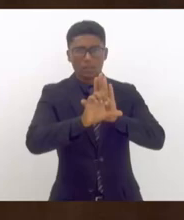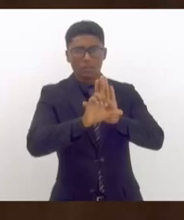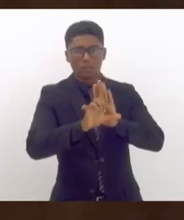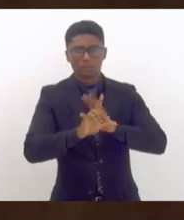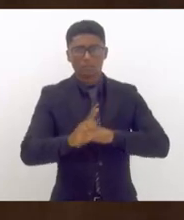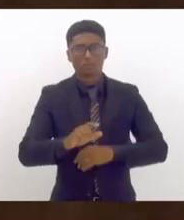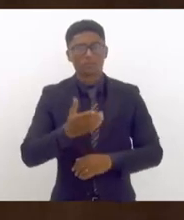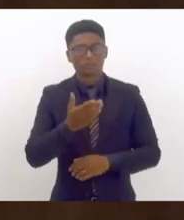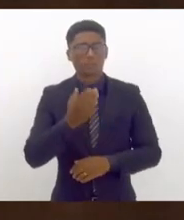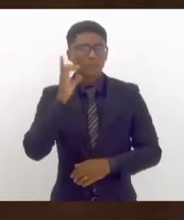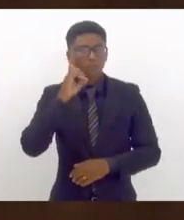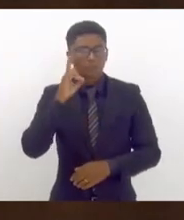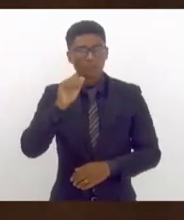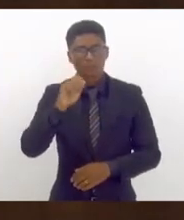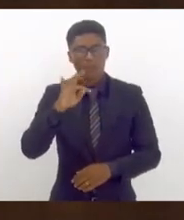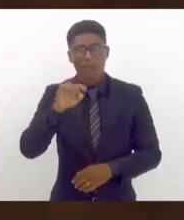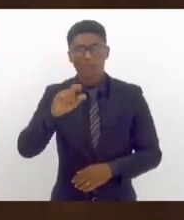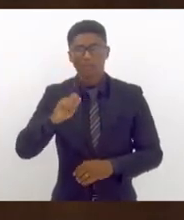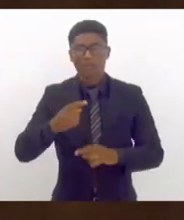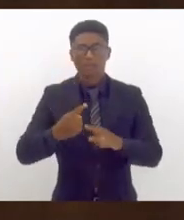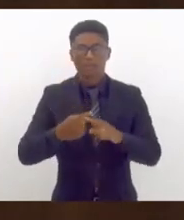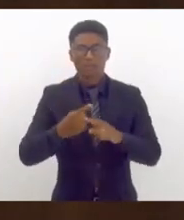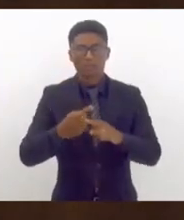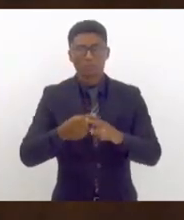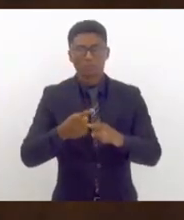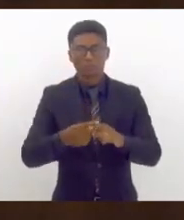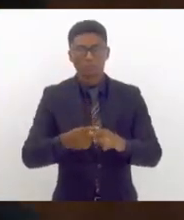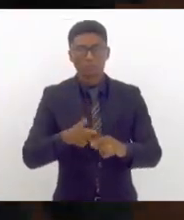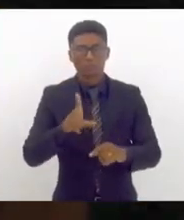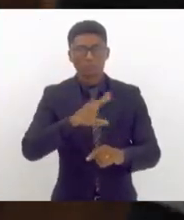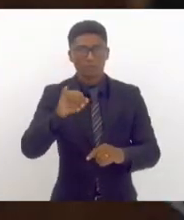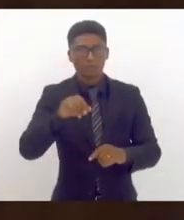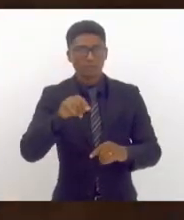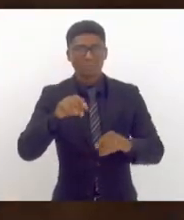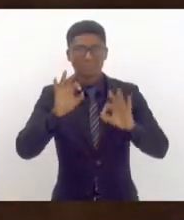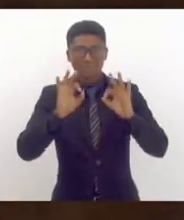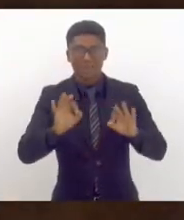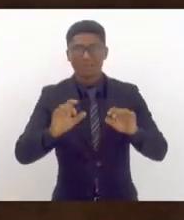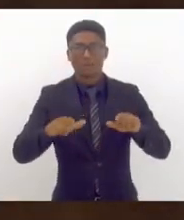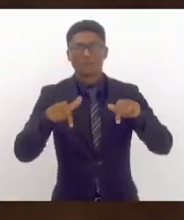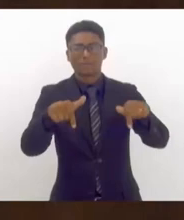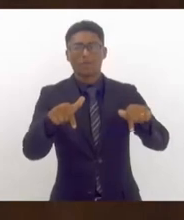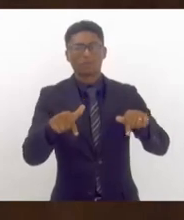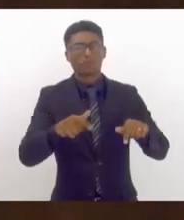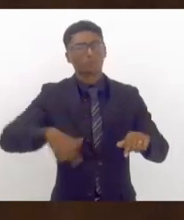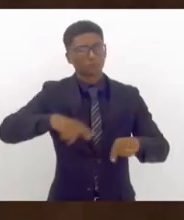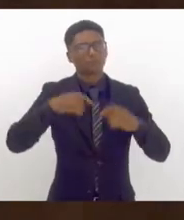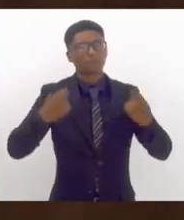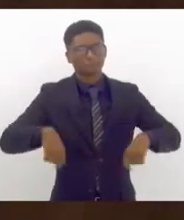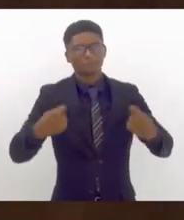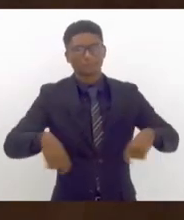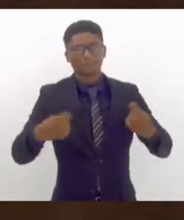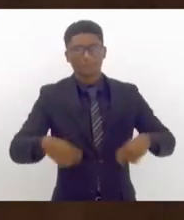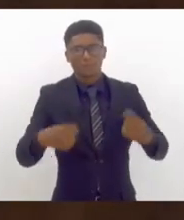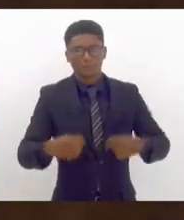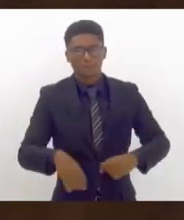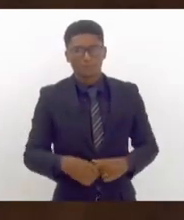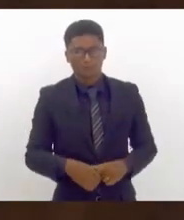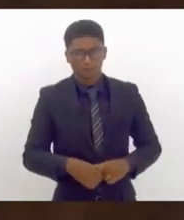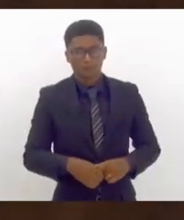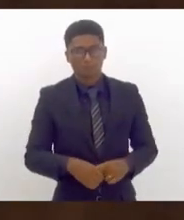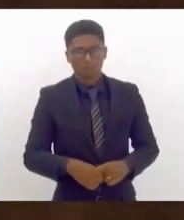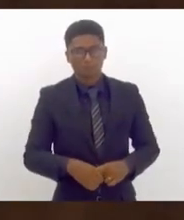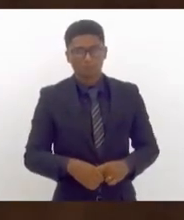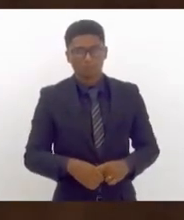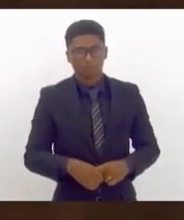colega Átila Nunes, porque vai no bojo daquilo que nós devemos perseguir, que é o combate frontal